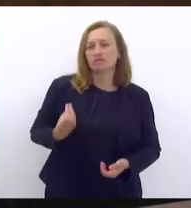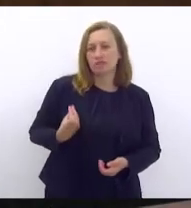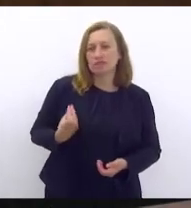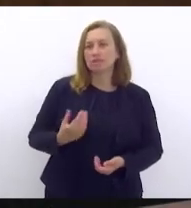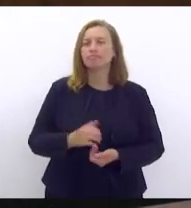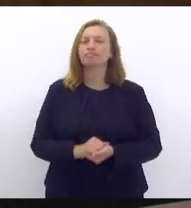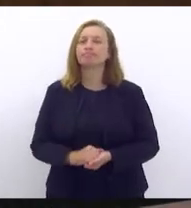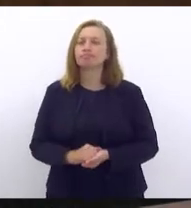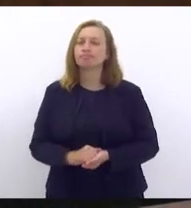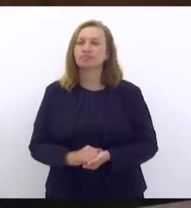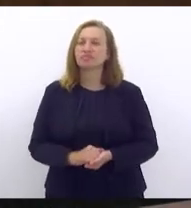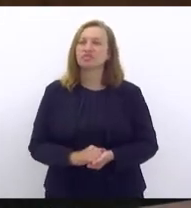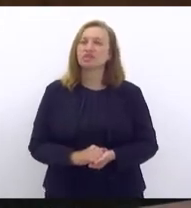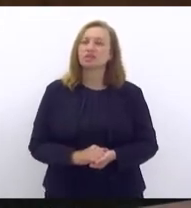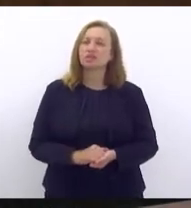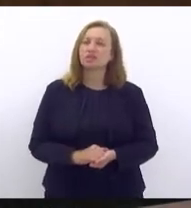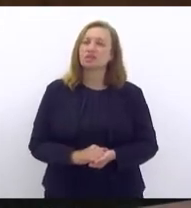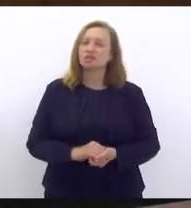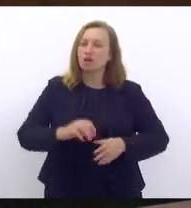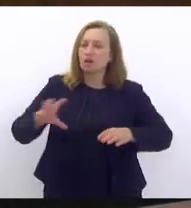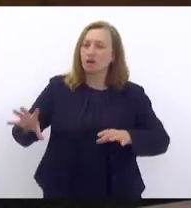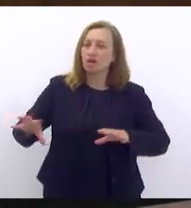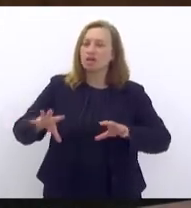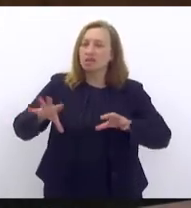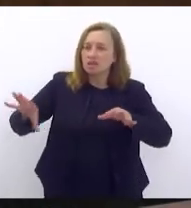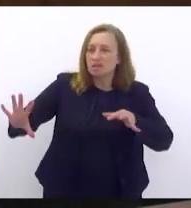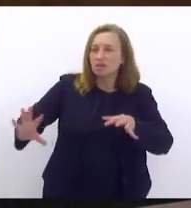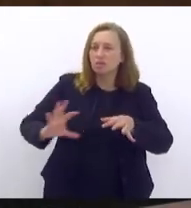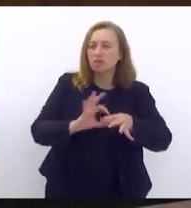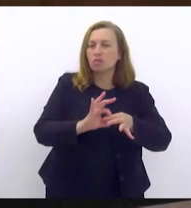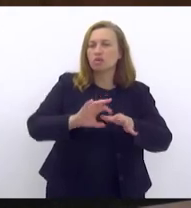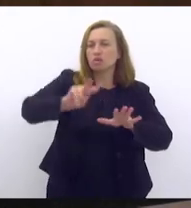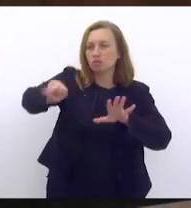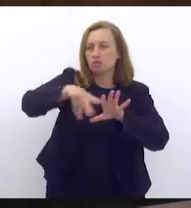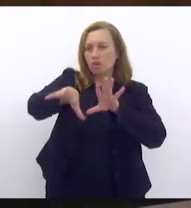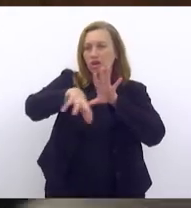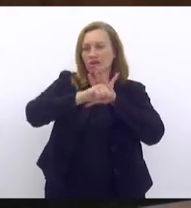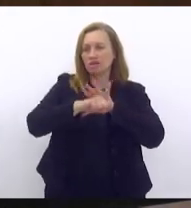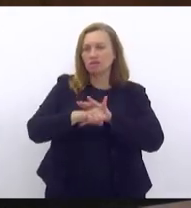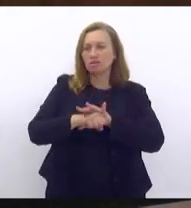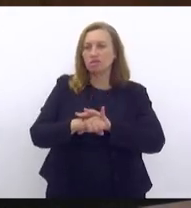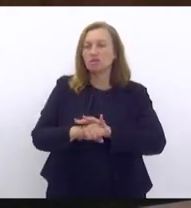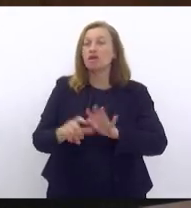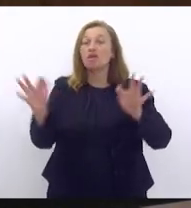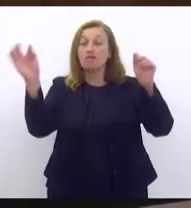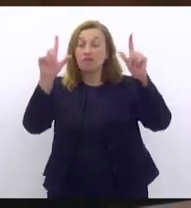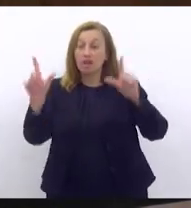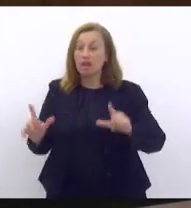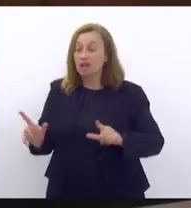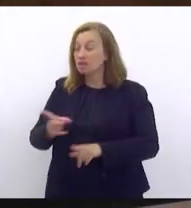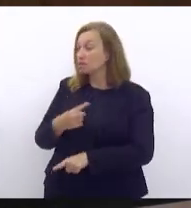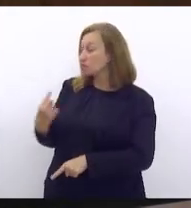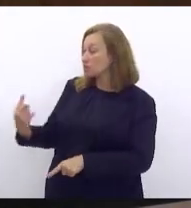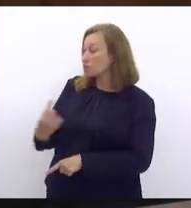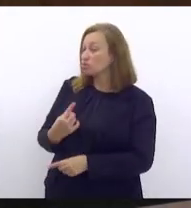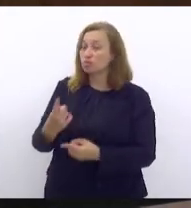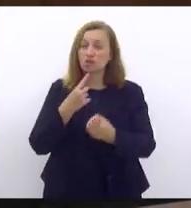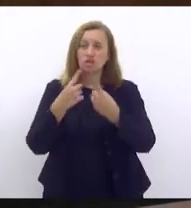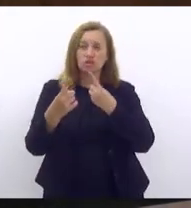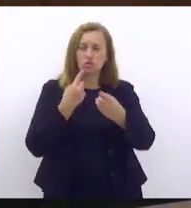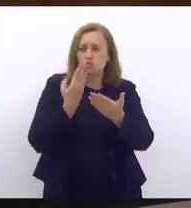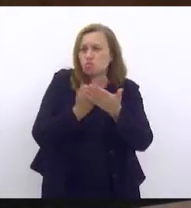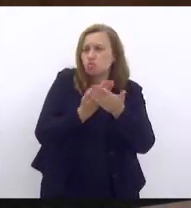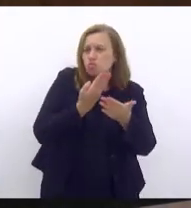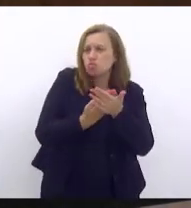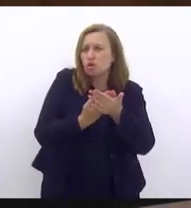se empregando na cadeia do audiovisual. A propositura é muito feliz porque dialoga com um estudo levantado